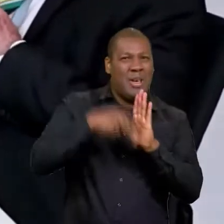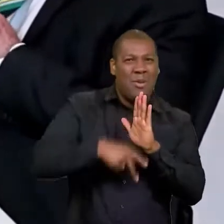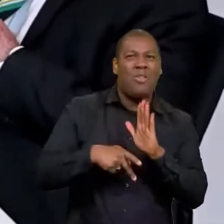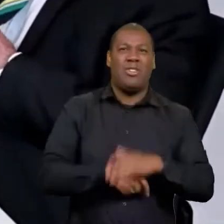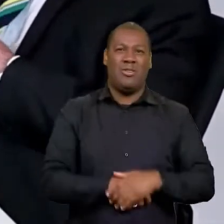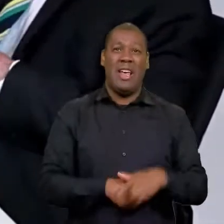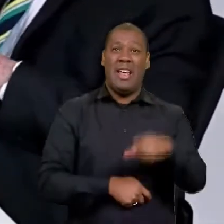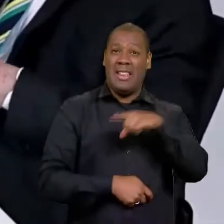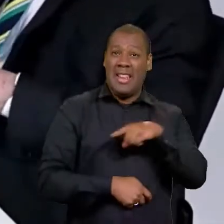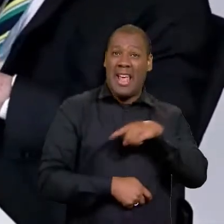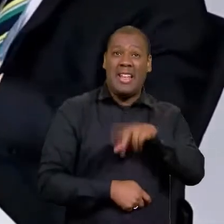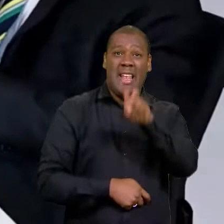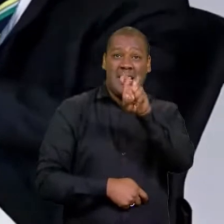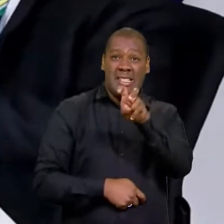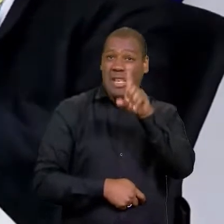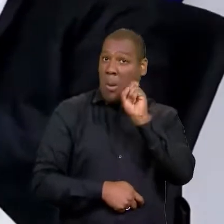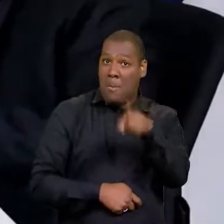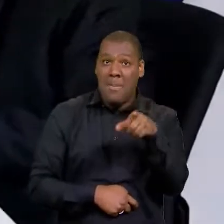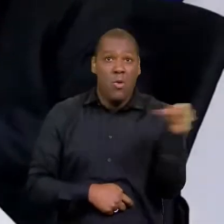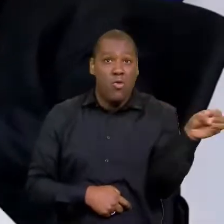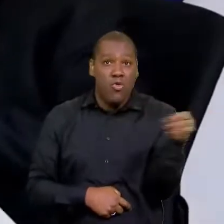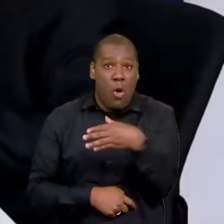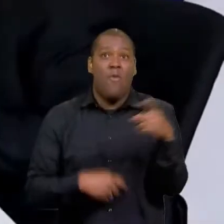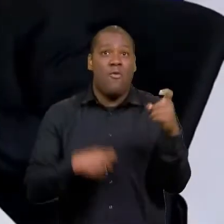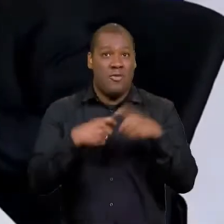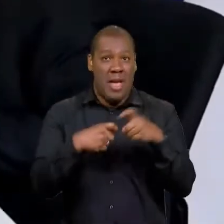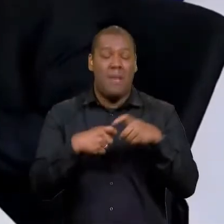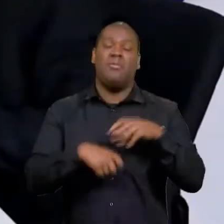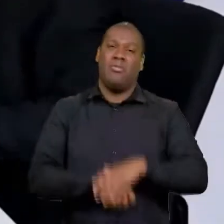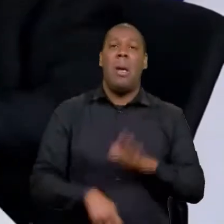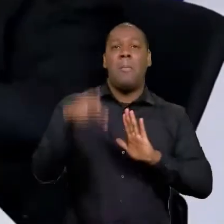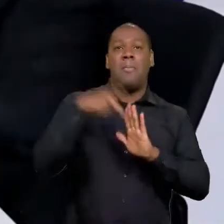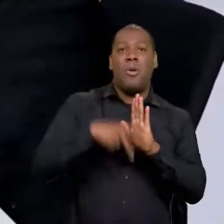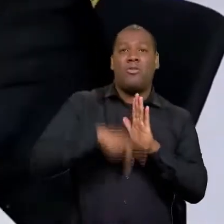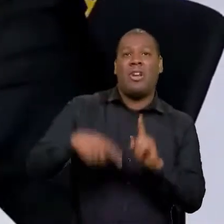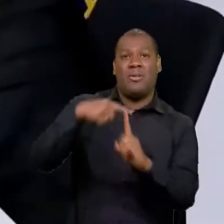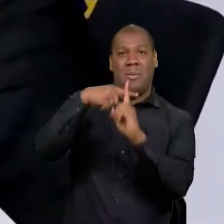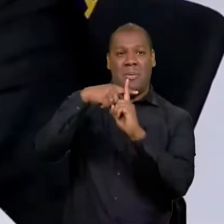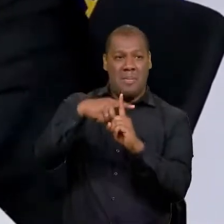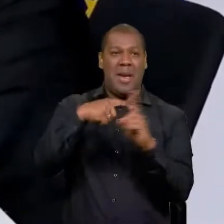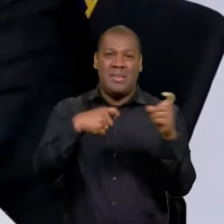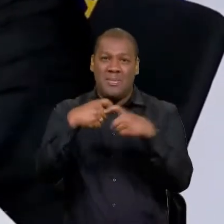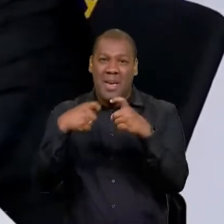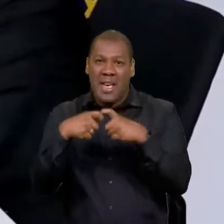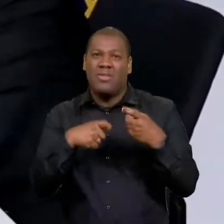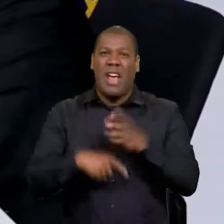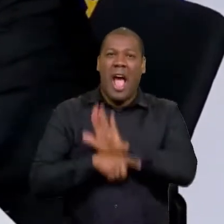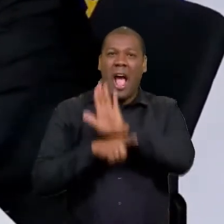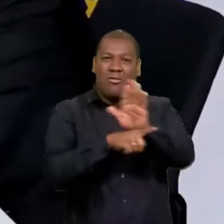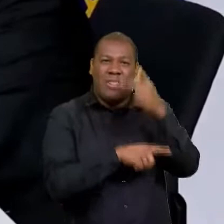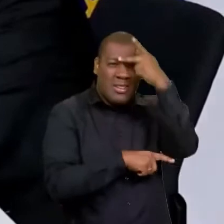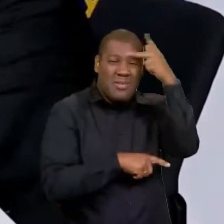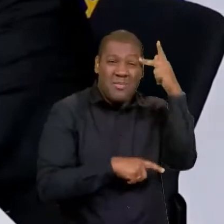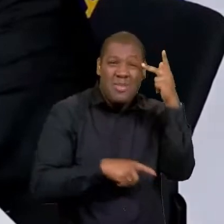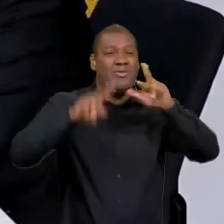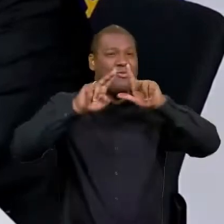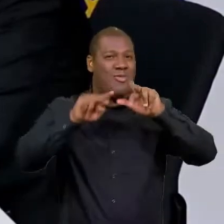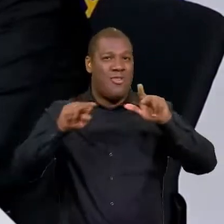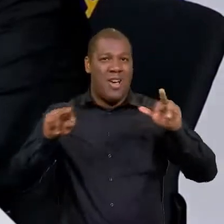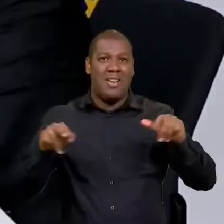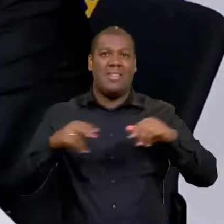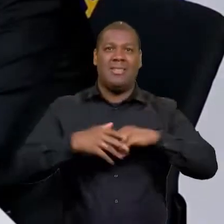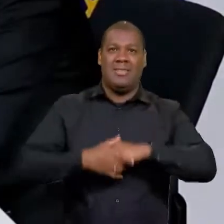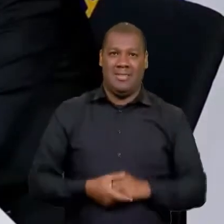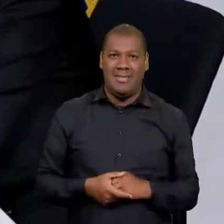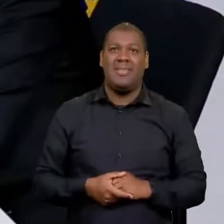Médicos também é, de certa maneira, uma certa libertação para muita gente, né? Você poder ter um médico próximo na tua cidade que te atenda, que era algo que existia,